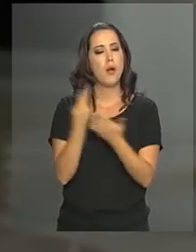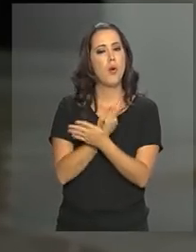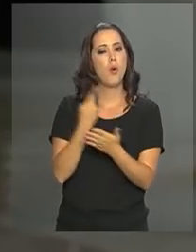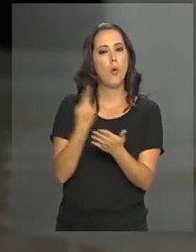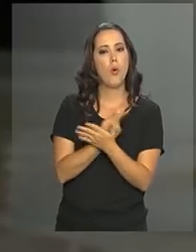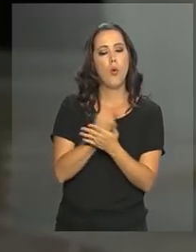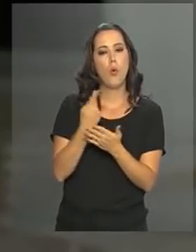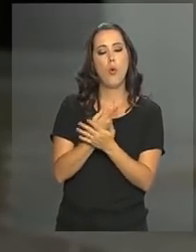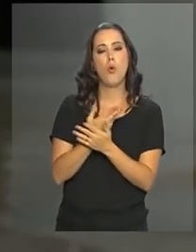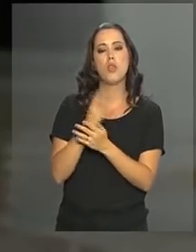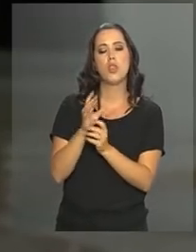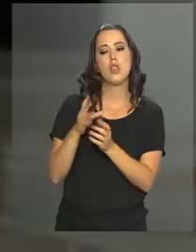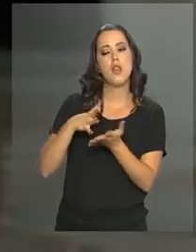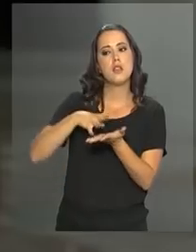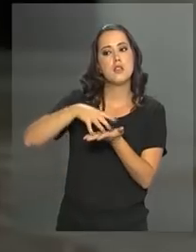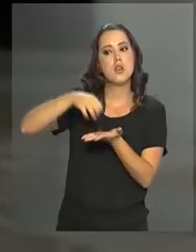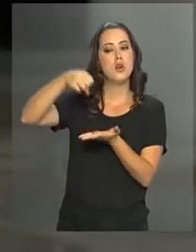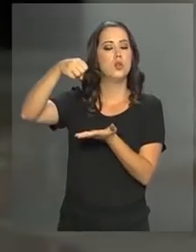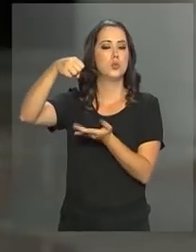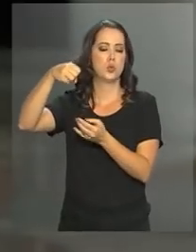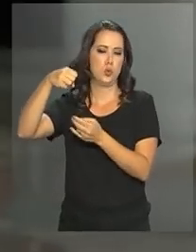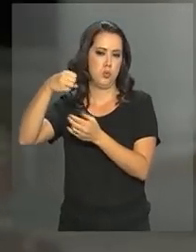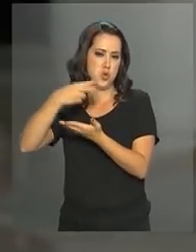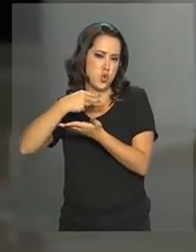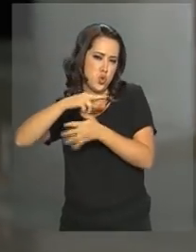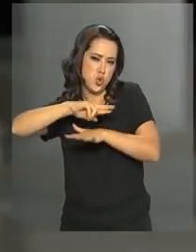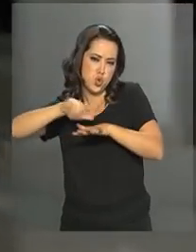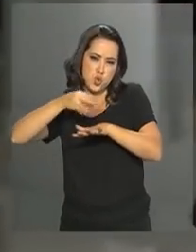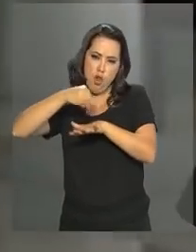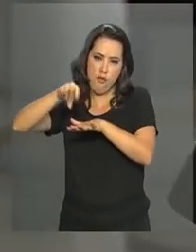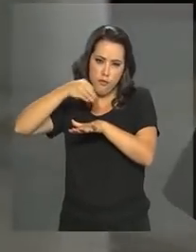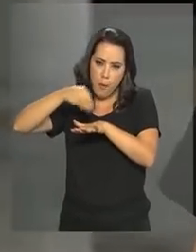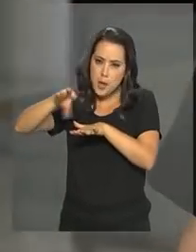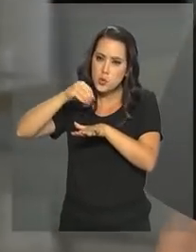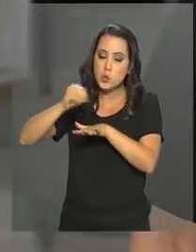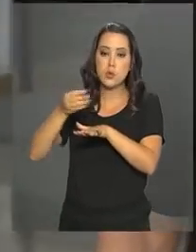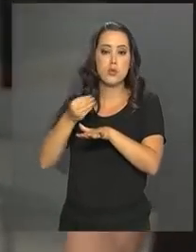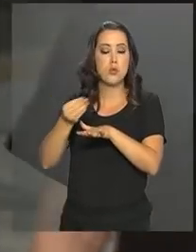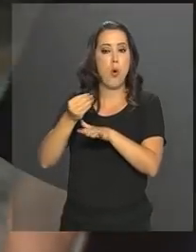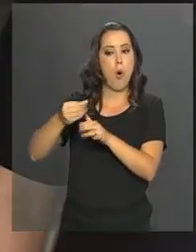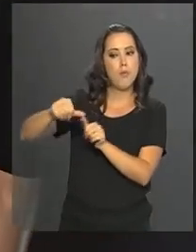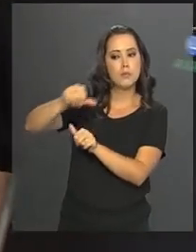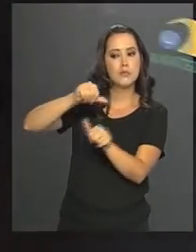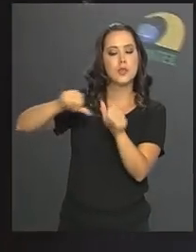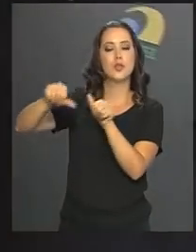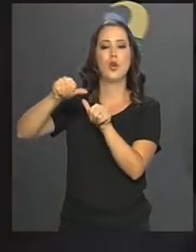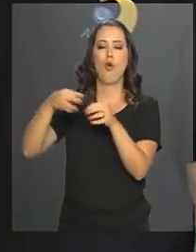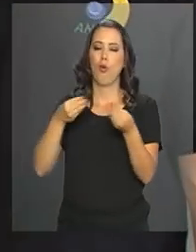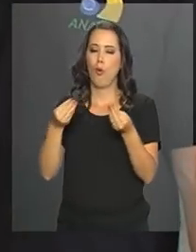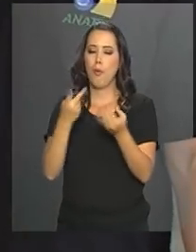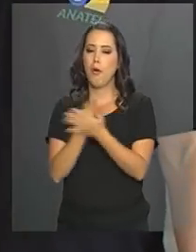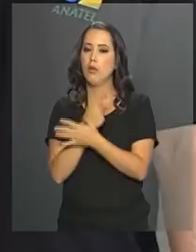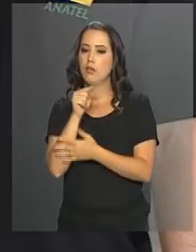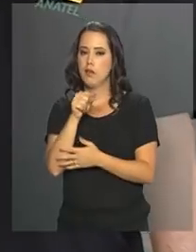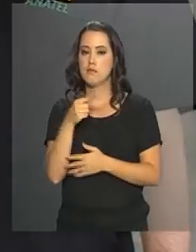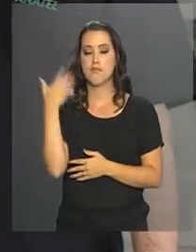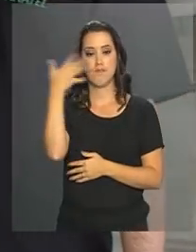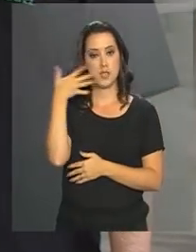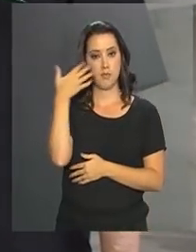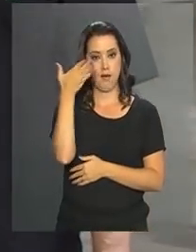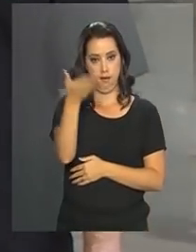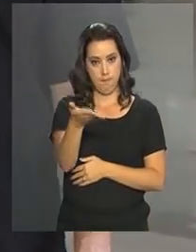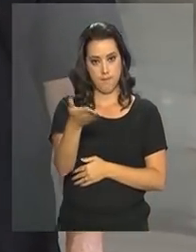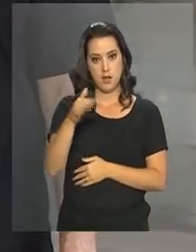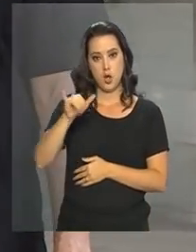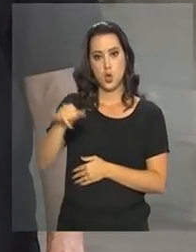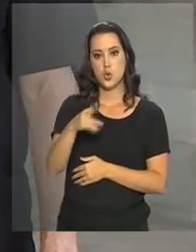dia 28. E para explicar como ocorre esse monitoramento, eu entrevisto o superintendente de fiscalização da Anatel,